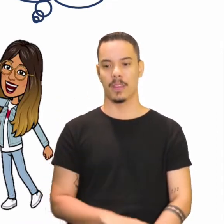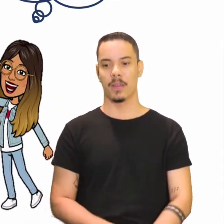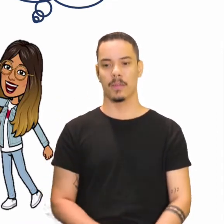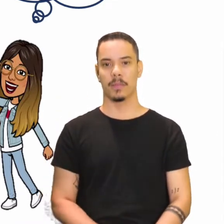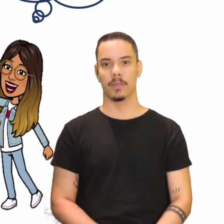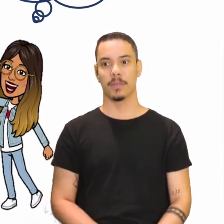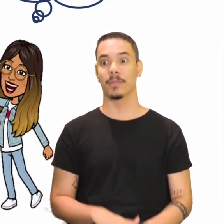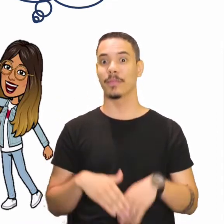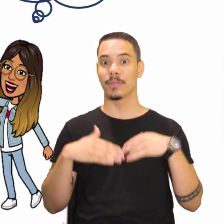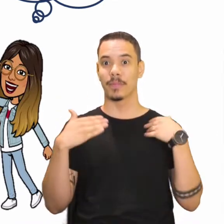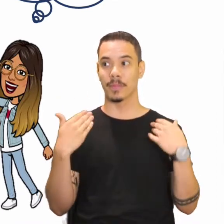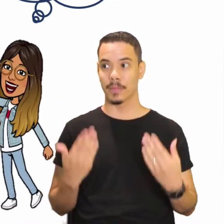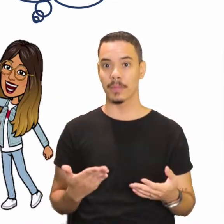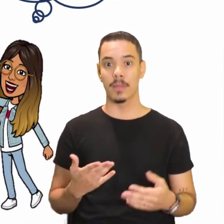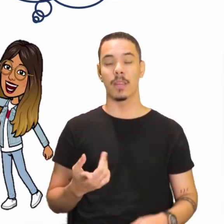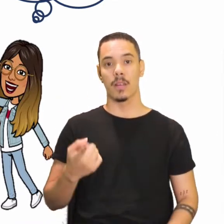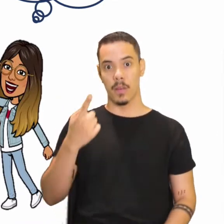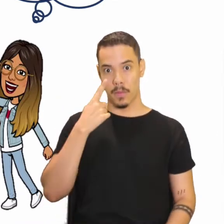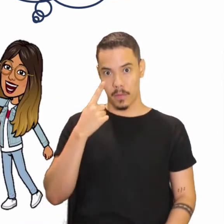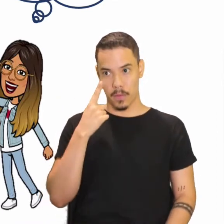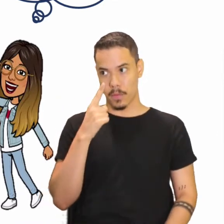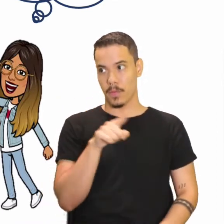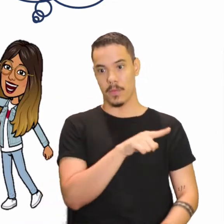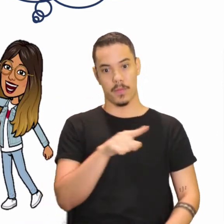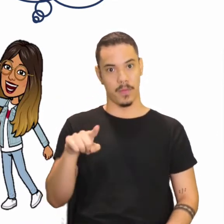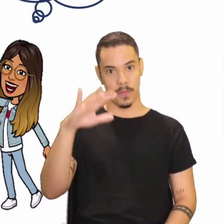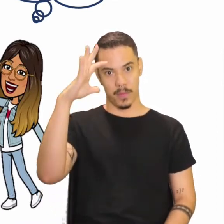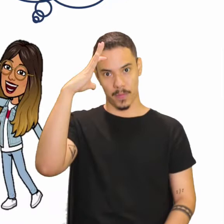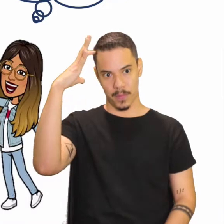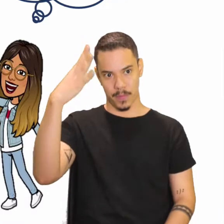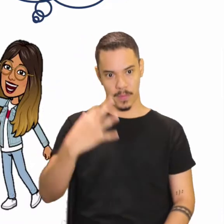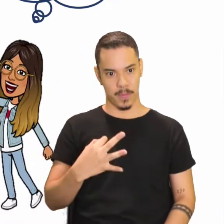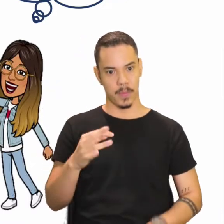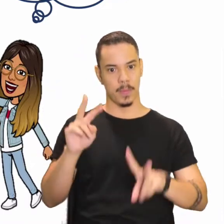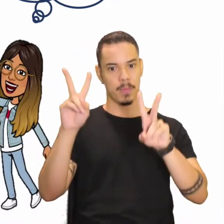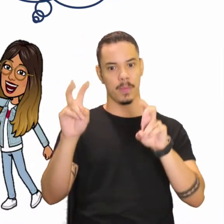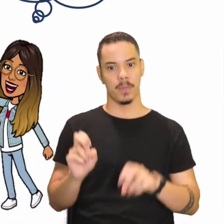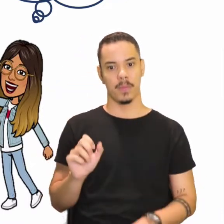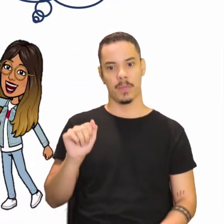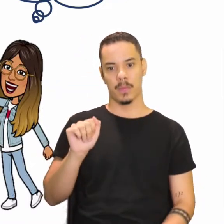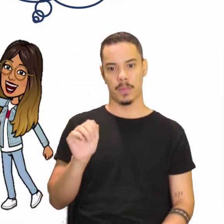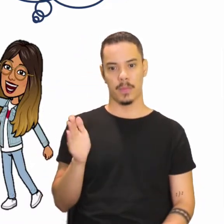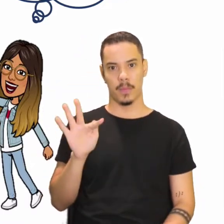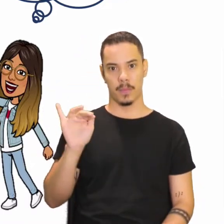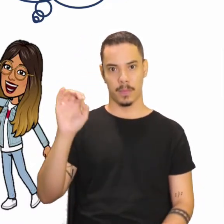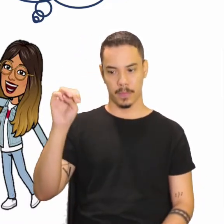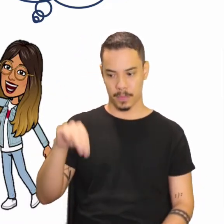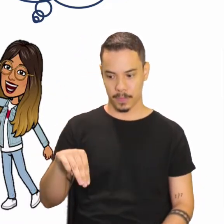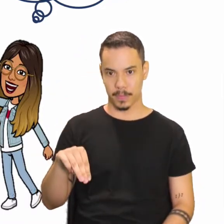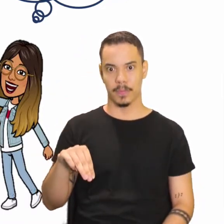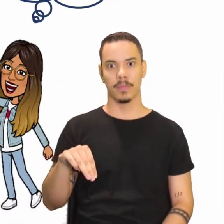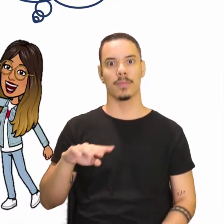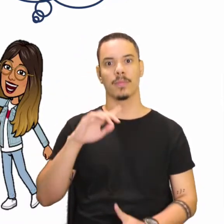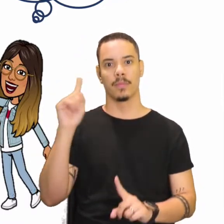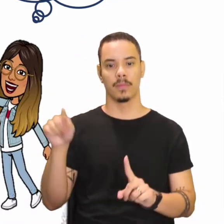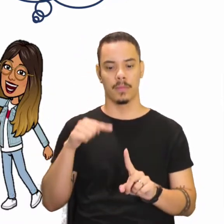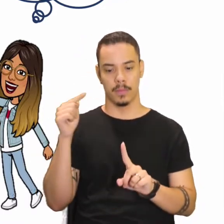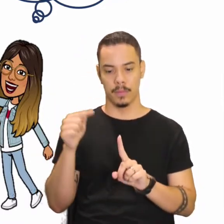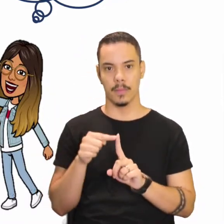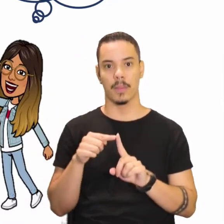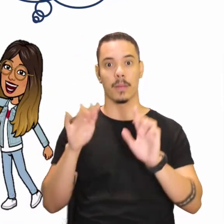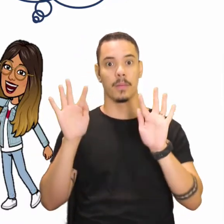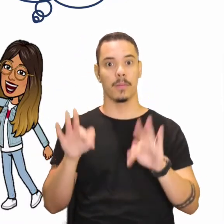Então, amadinho, aqui para ver se você entendeu a questão de afim, que dá a ideia de finalidade,